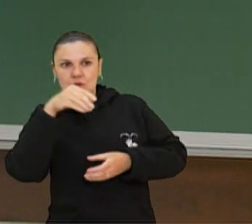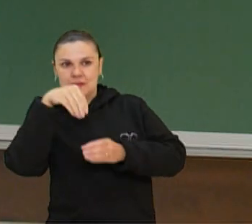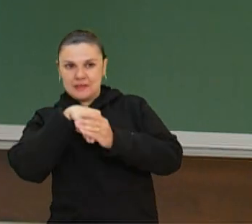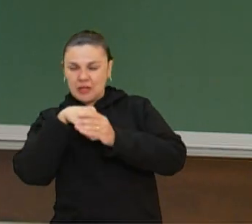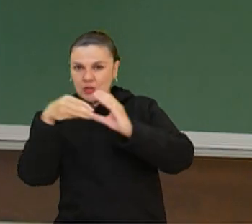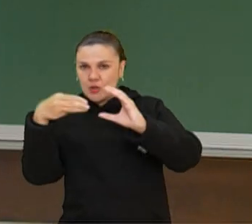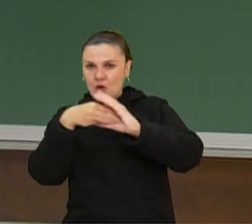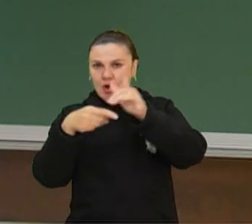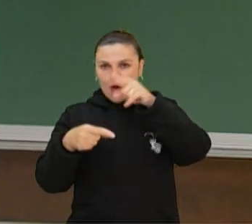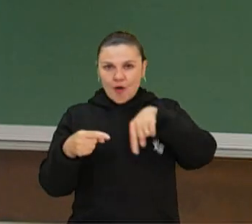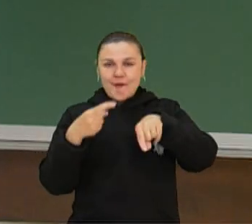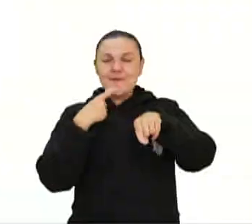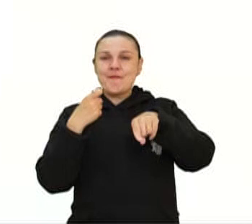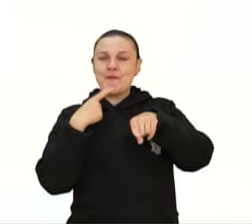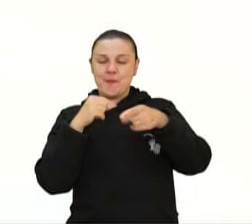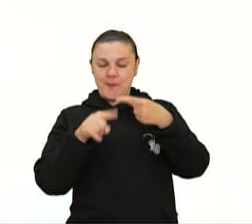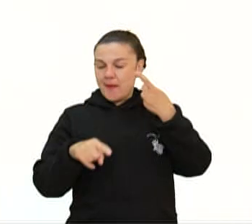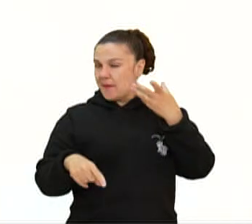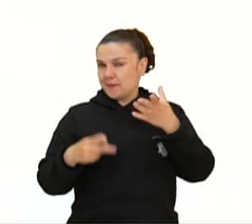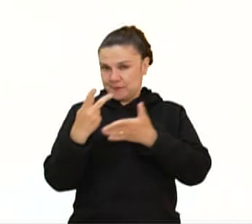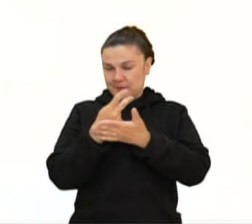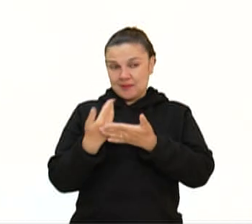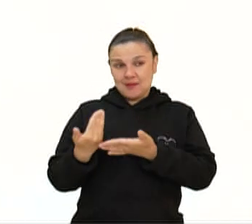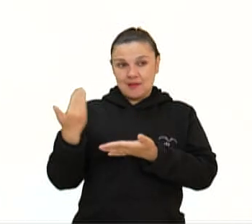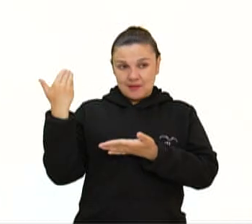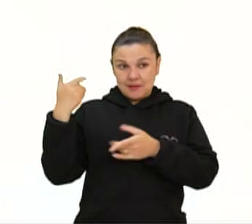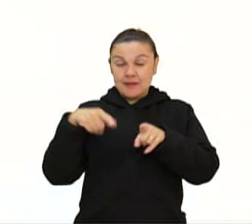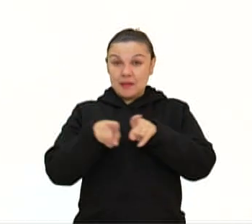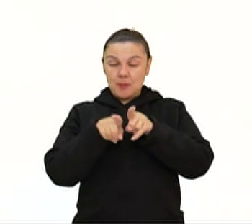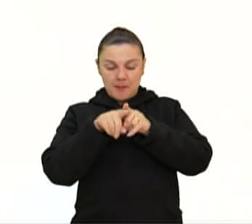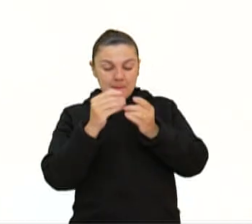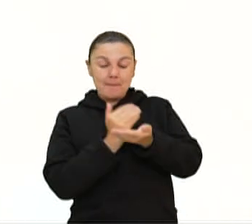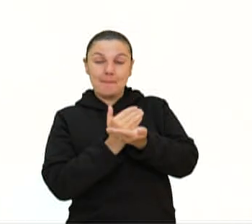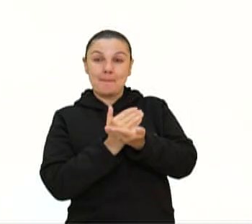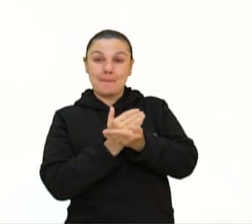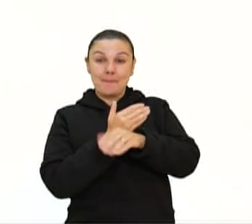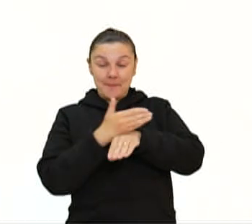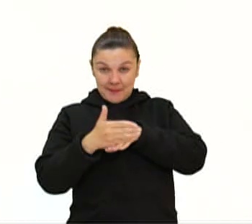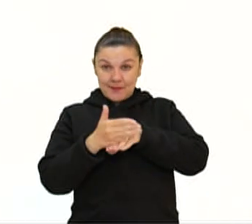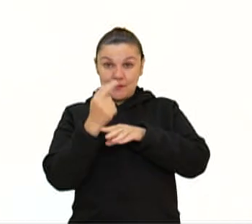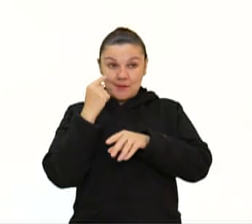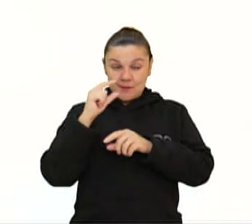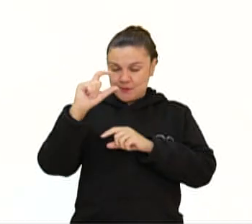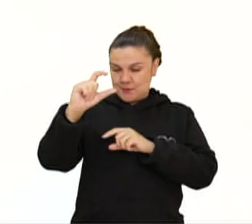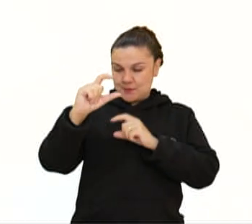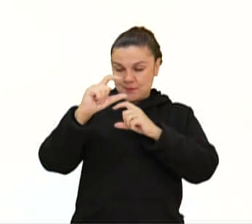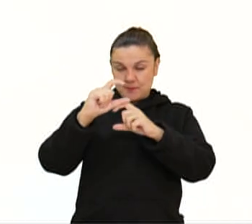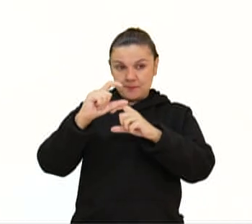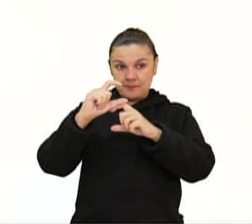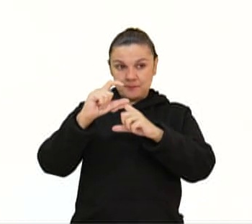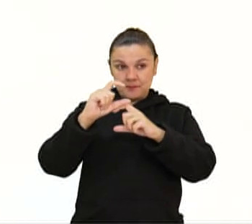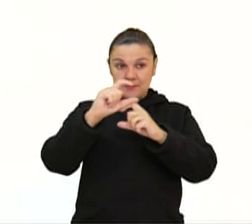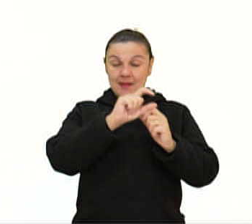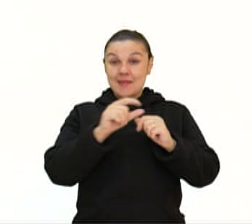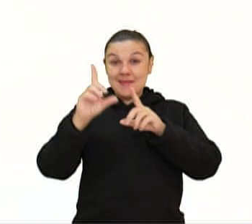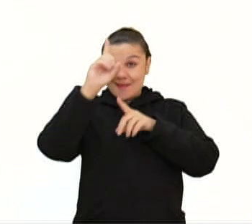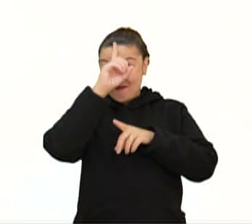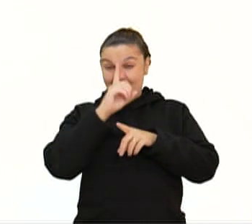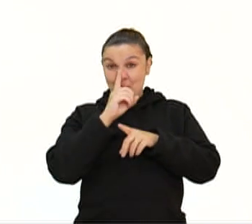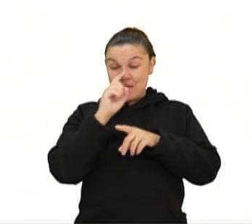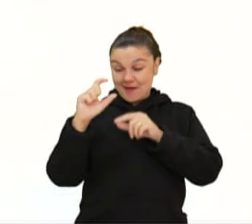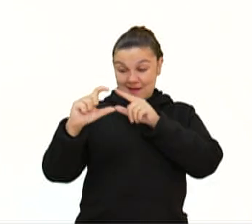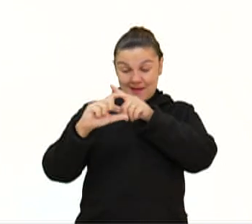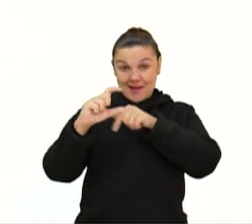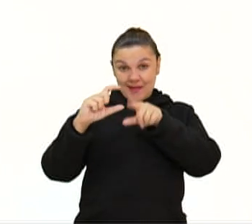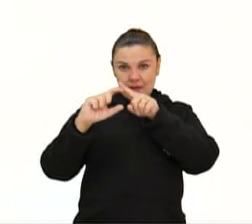aqui representado pelos glóbulos vermelhos aqui no desenho, e glóbulos brancos aqui. E em cima, que está em amarelinho aqui, vai ser o plasma, a parte líquida